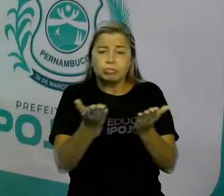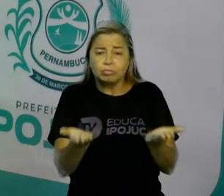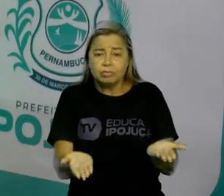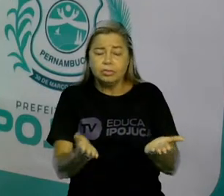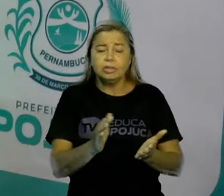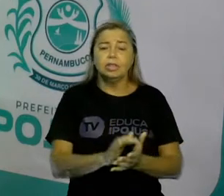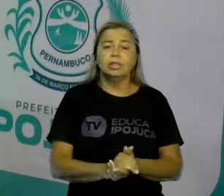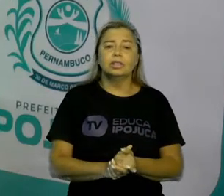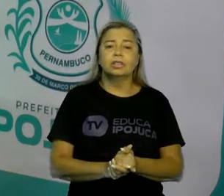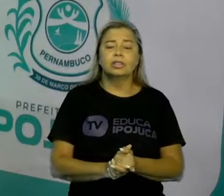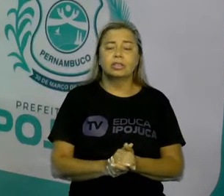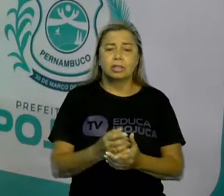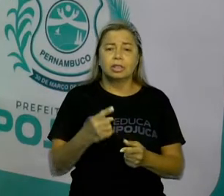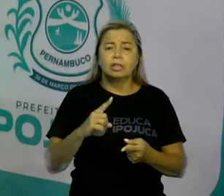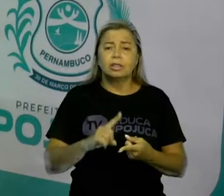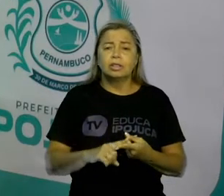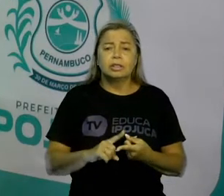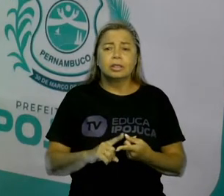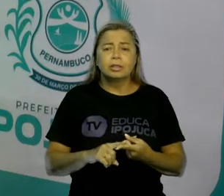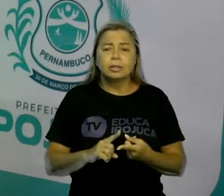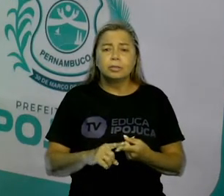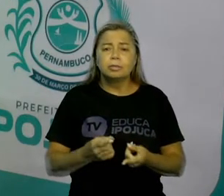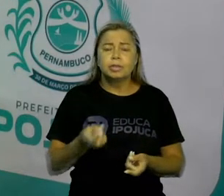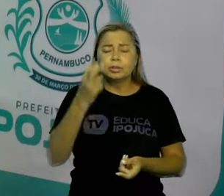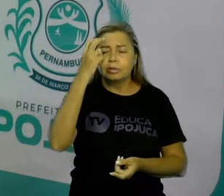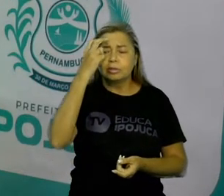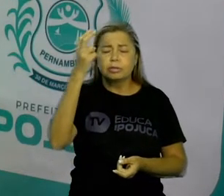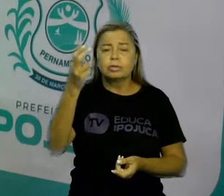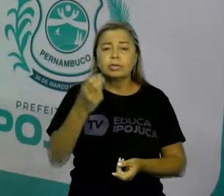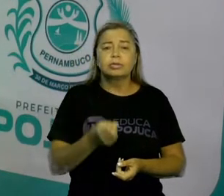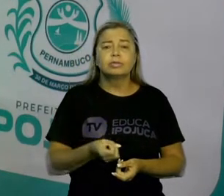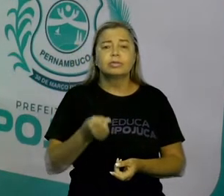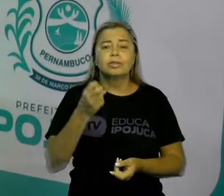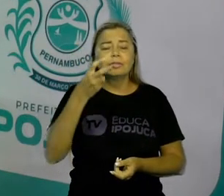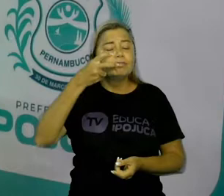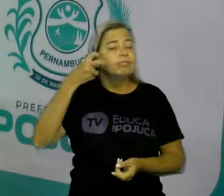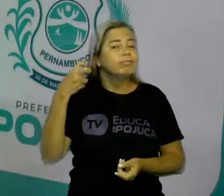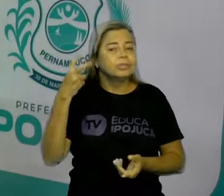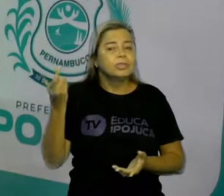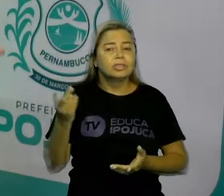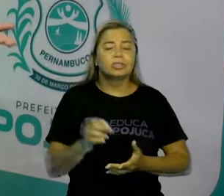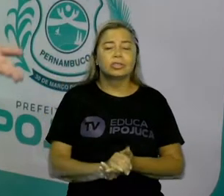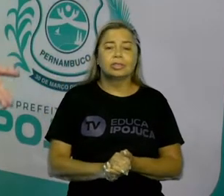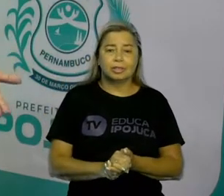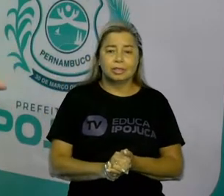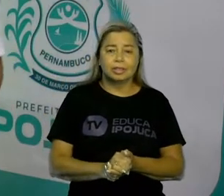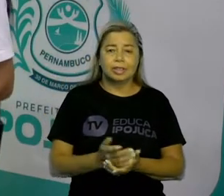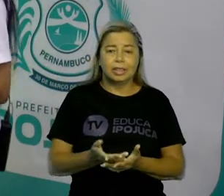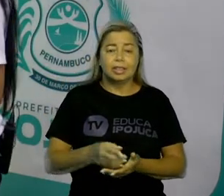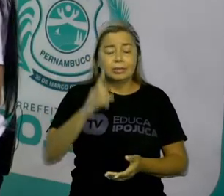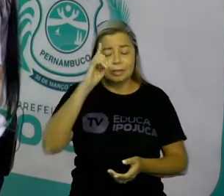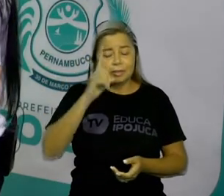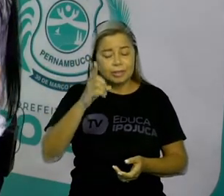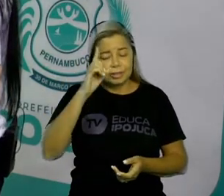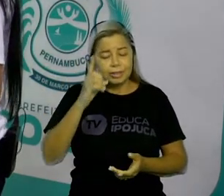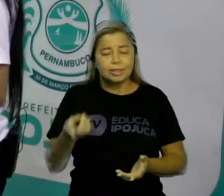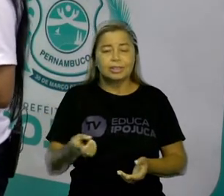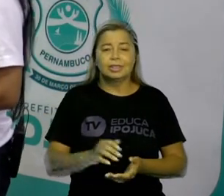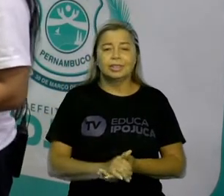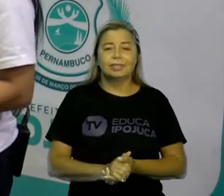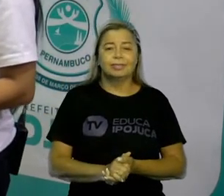raízes, são traços, são coisas da cultura indígena que faz parte do nosso dia a dia.